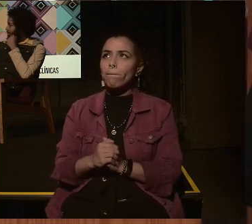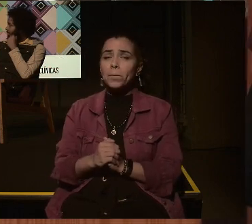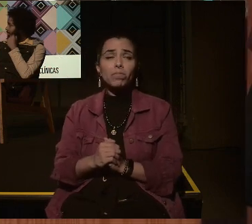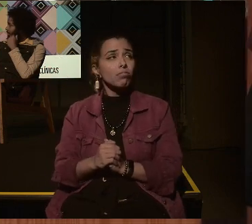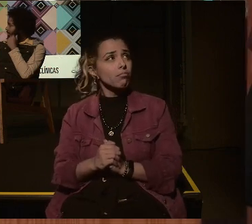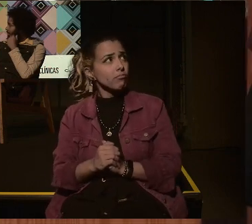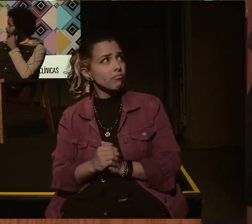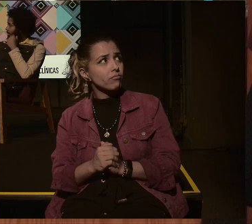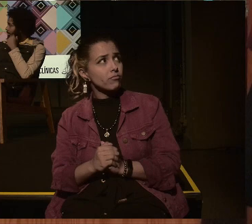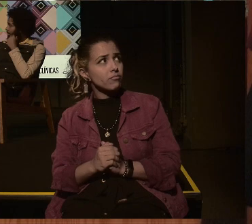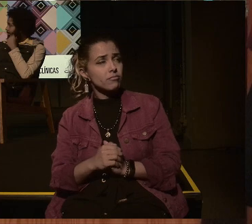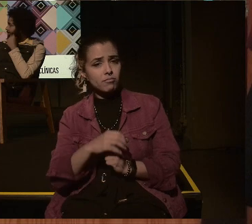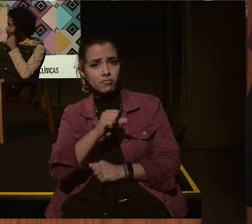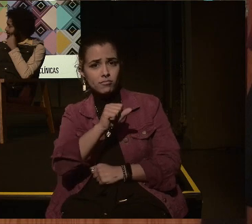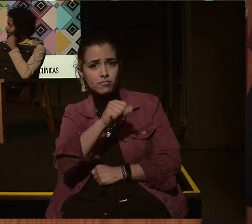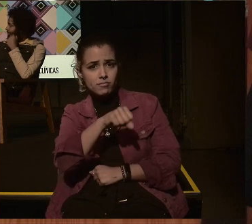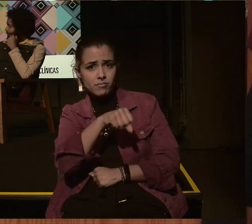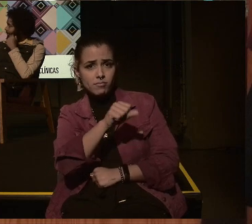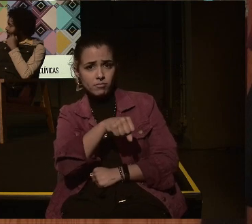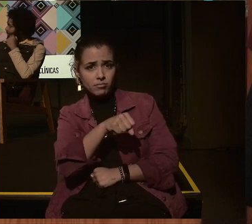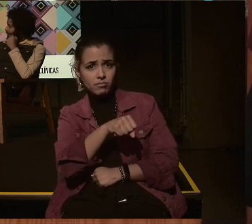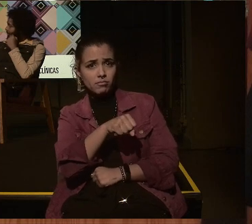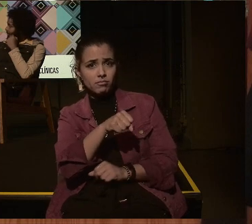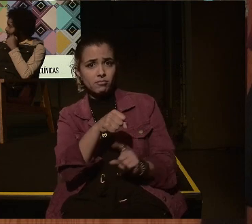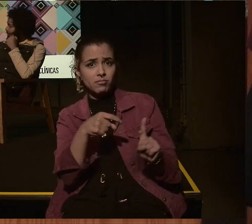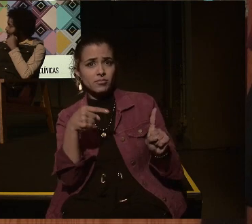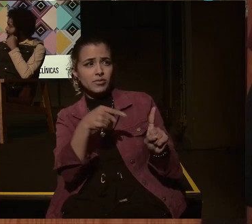A Nick é comigo, pai.